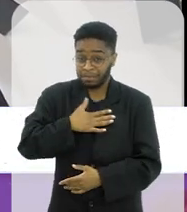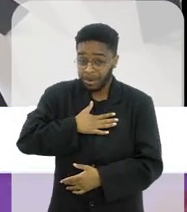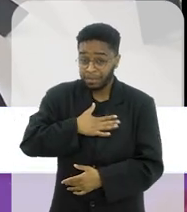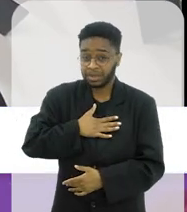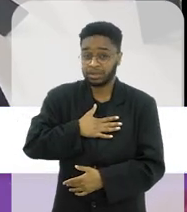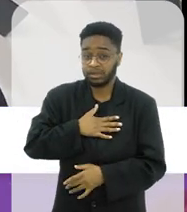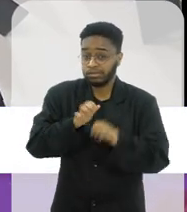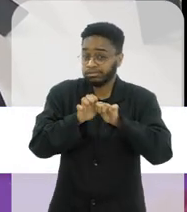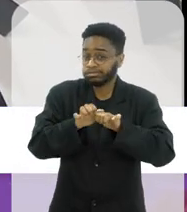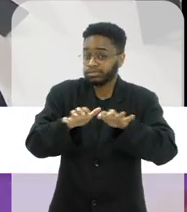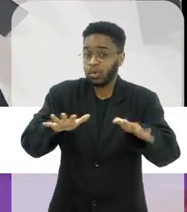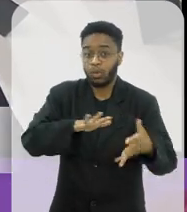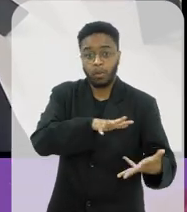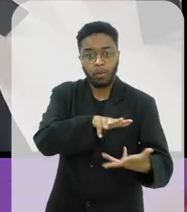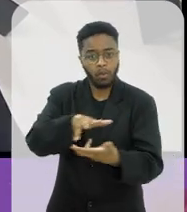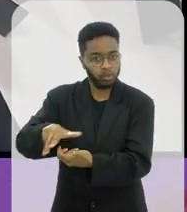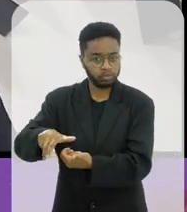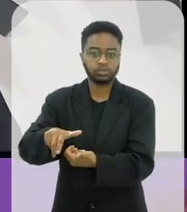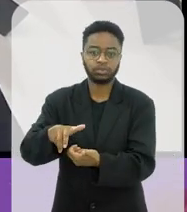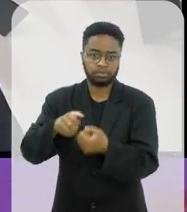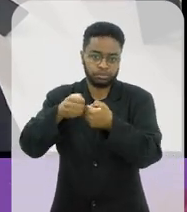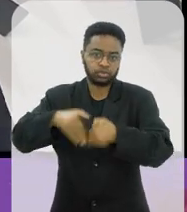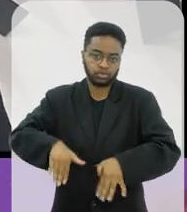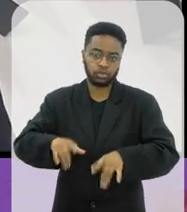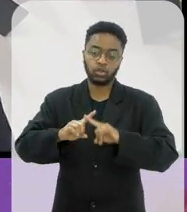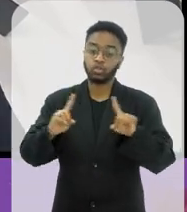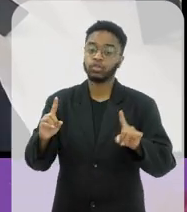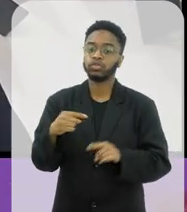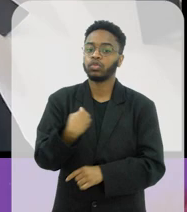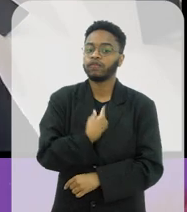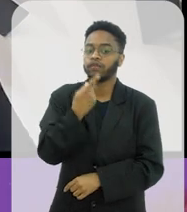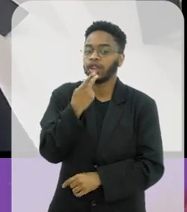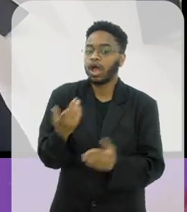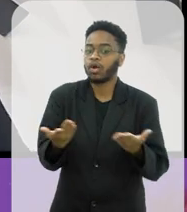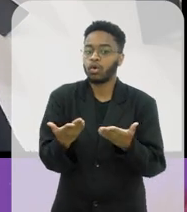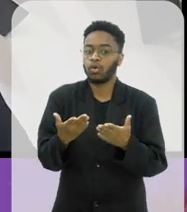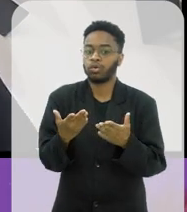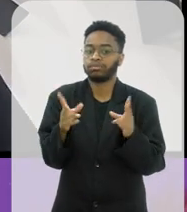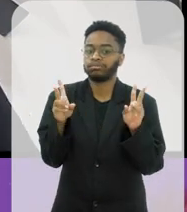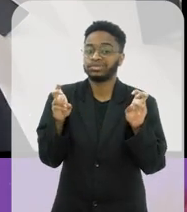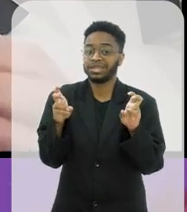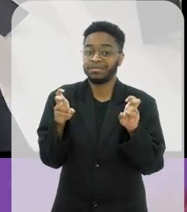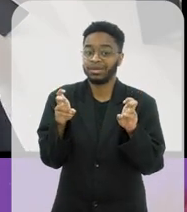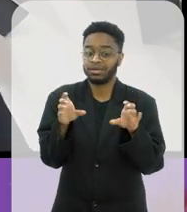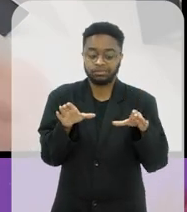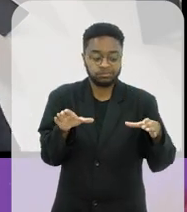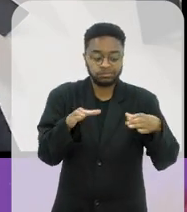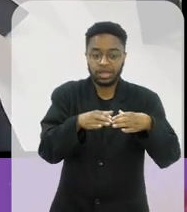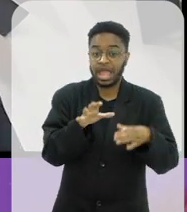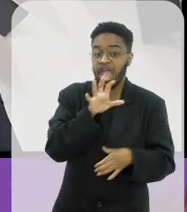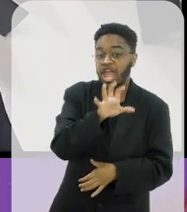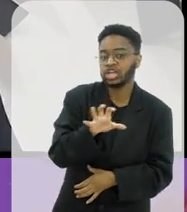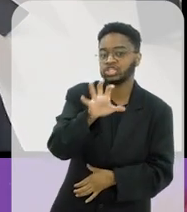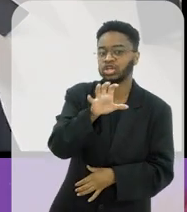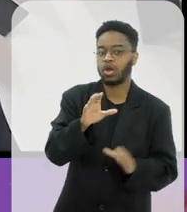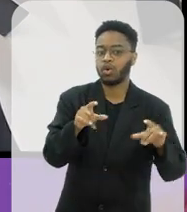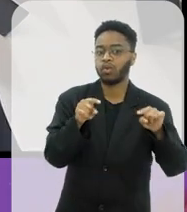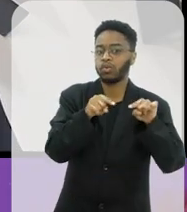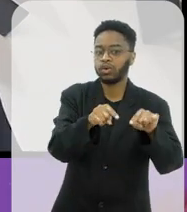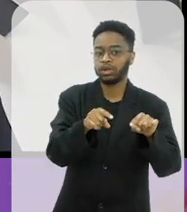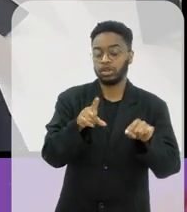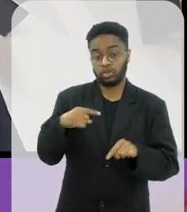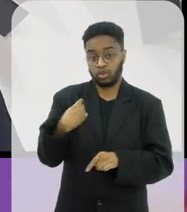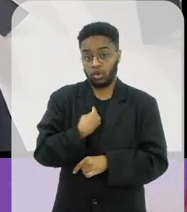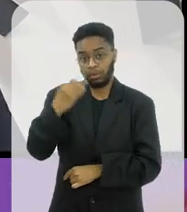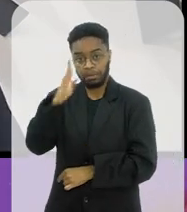uma tragédia mundial. Nós estamos falando de uma tragédia regional que envolve hoje uma nação, porque todos estão envolvidos e